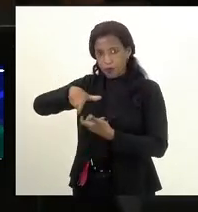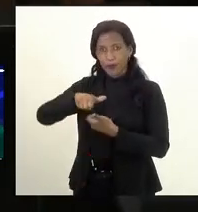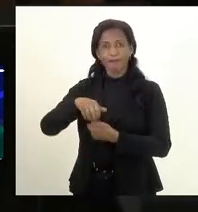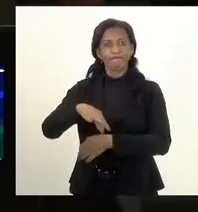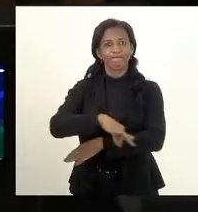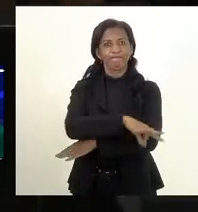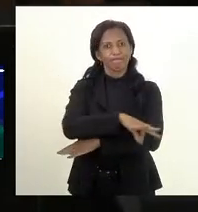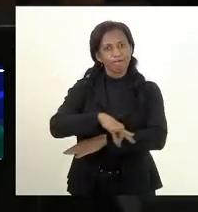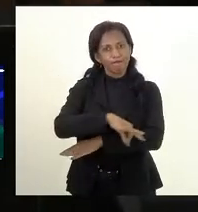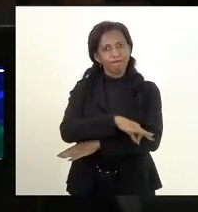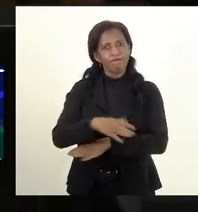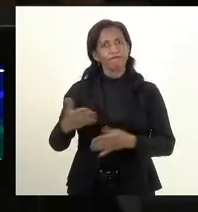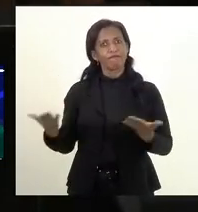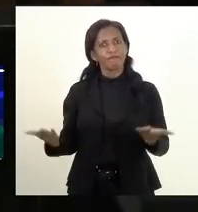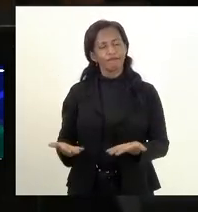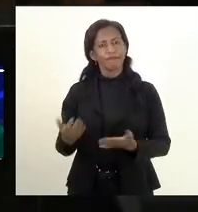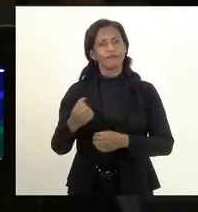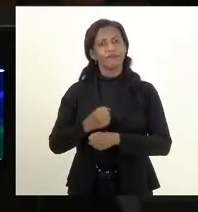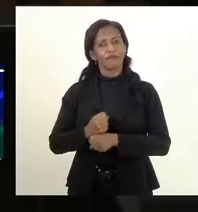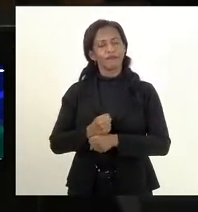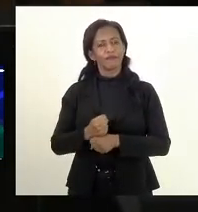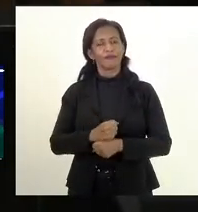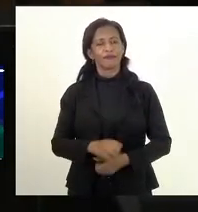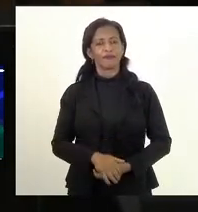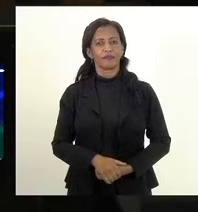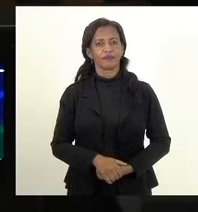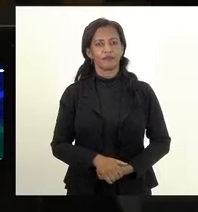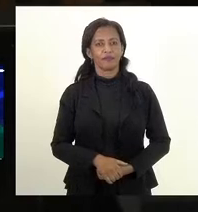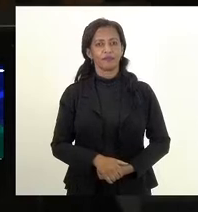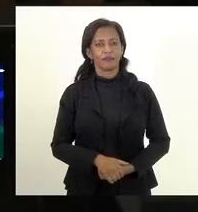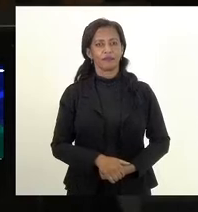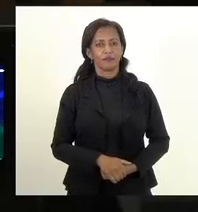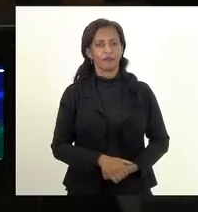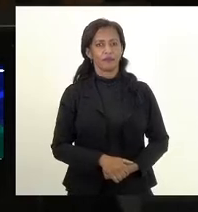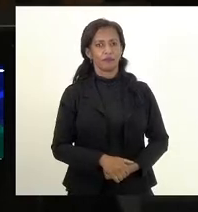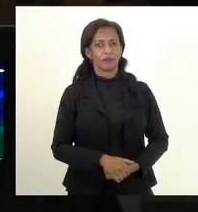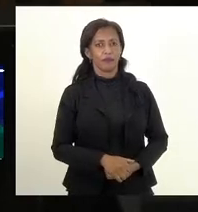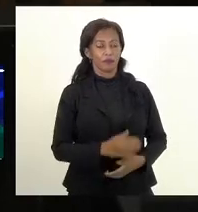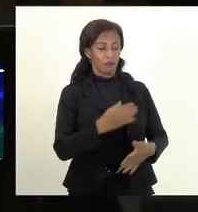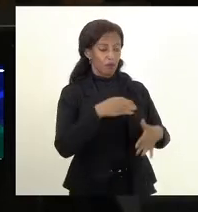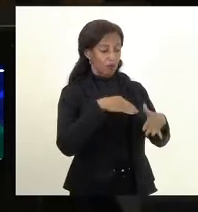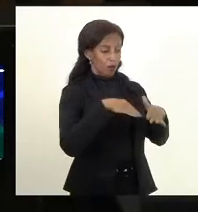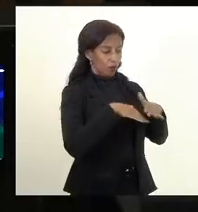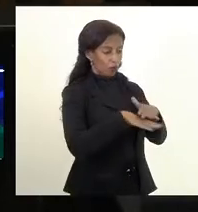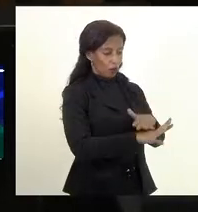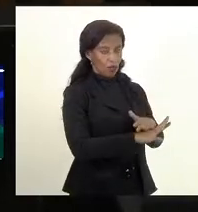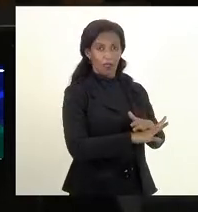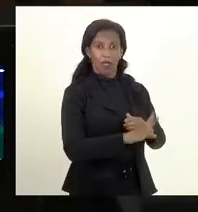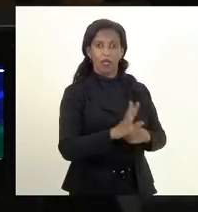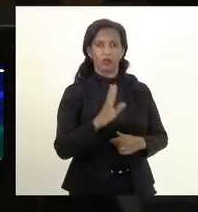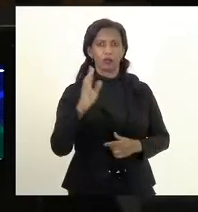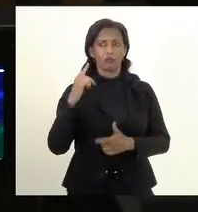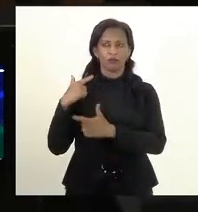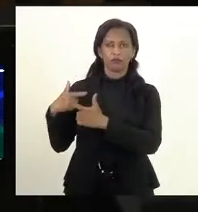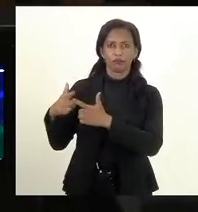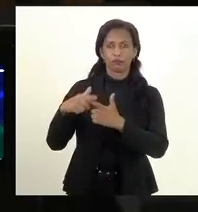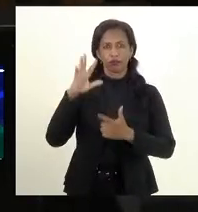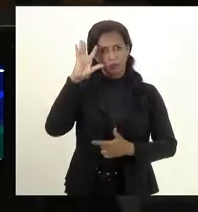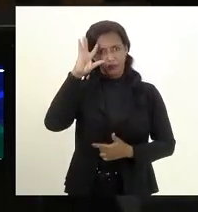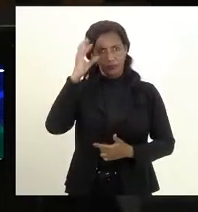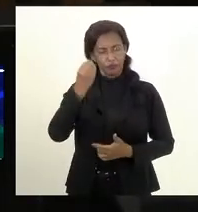justamente nesse ano e guardada as devidas proporções a senhora presidente